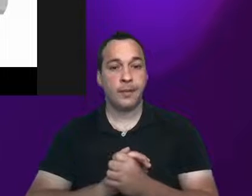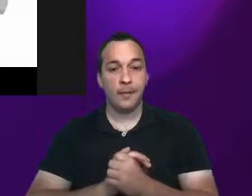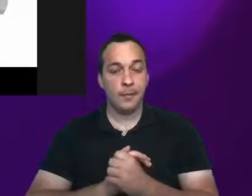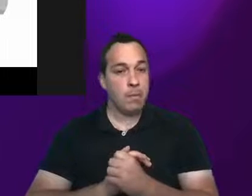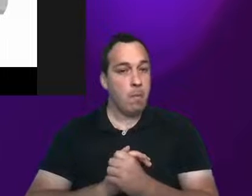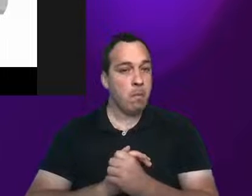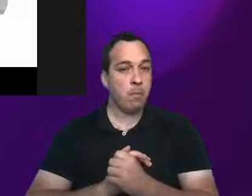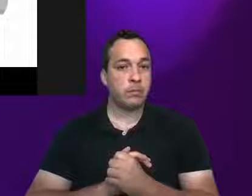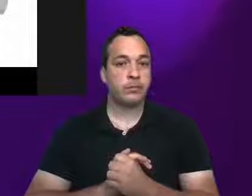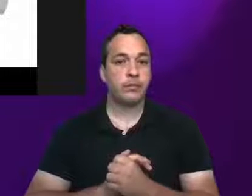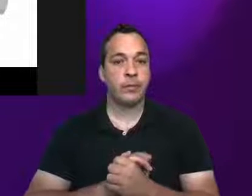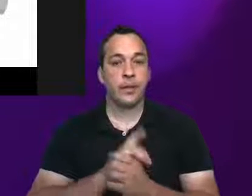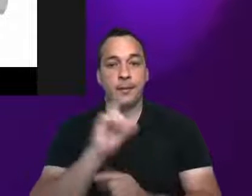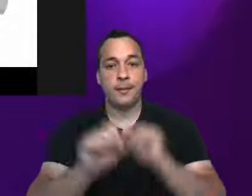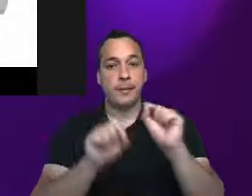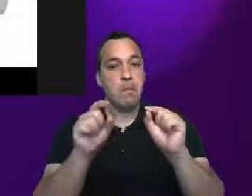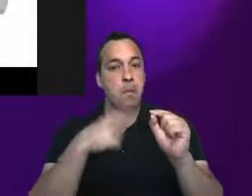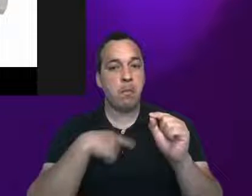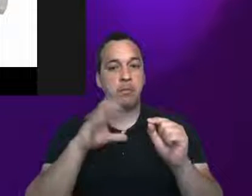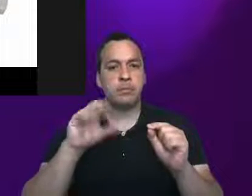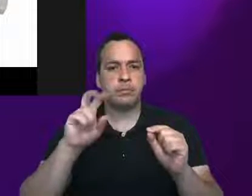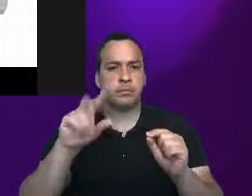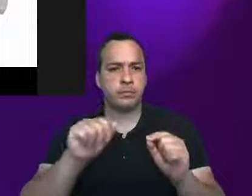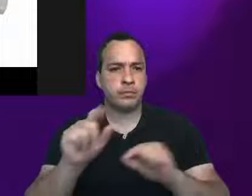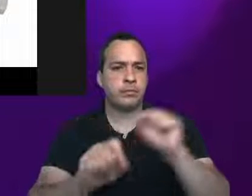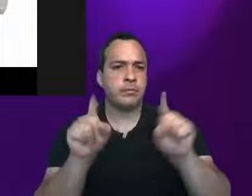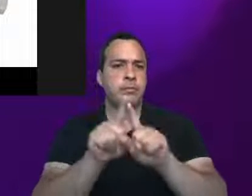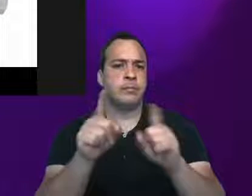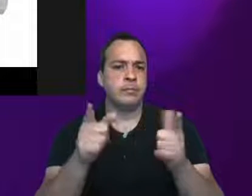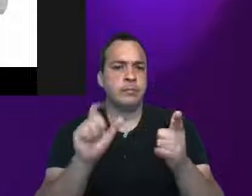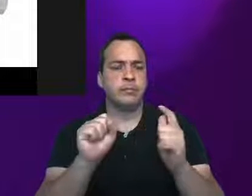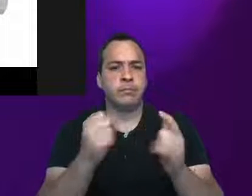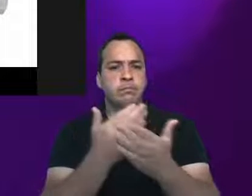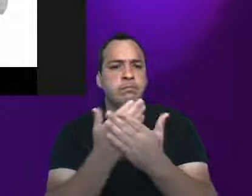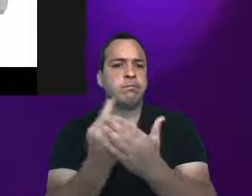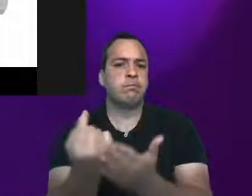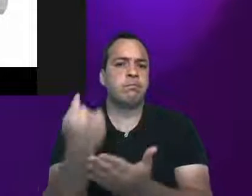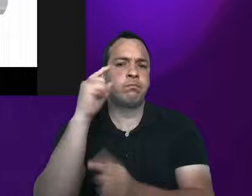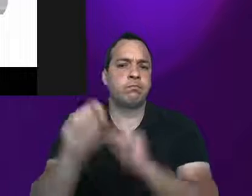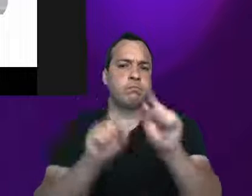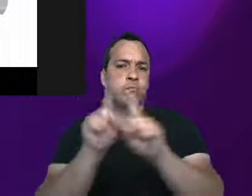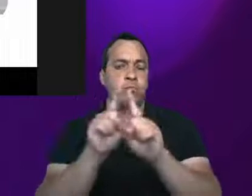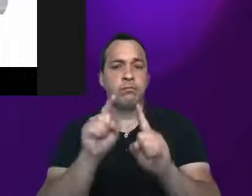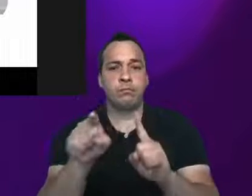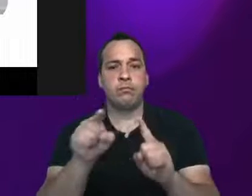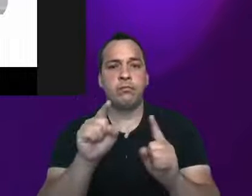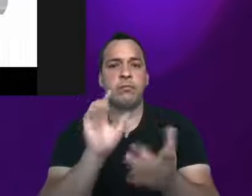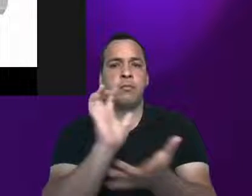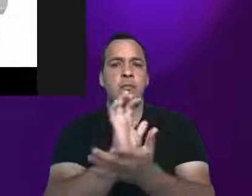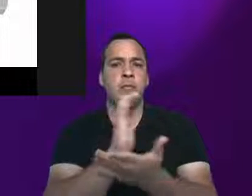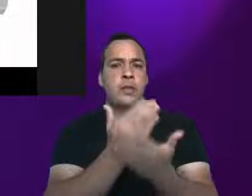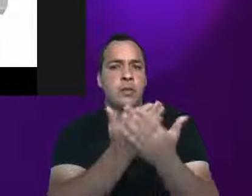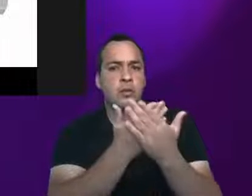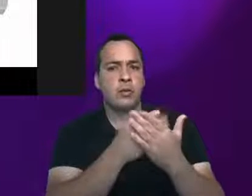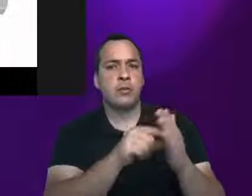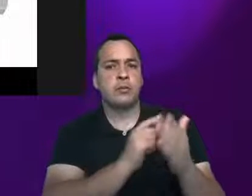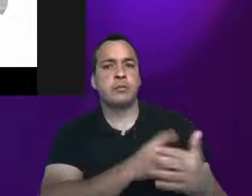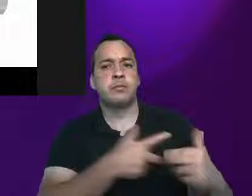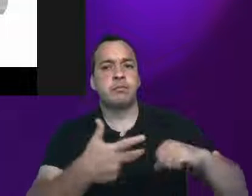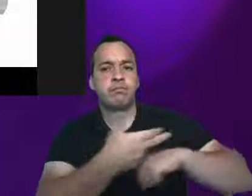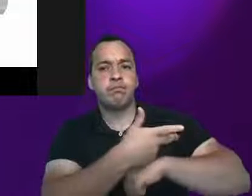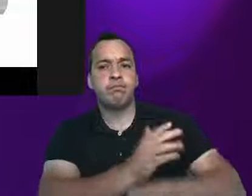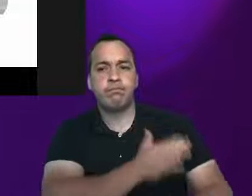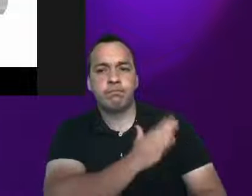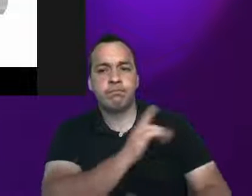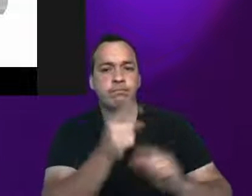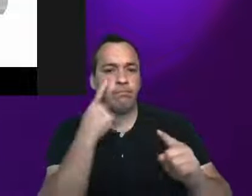muito estudada. Ela, inicialmente, foi estudada em pós-operatório de cirurgia cardíaca para avaliar o impacto da congestão